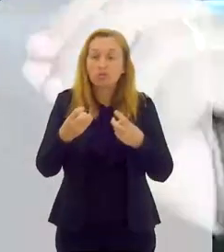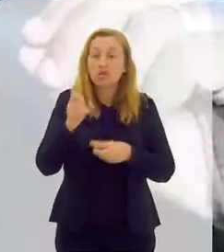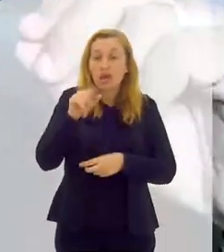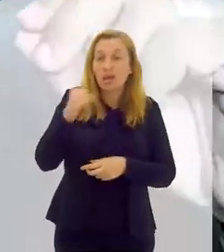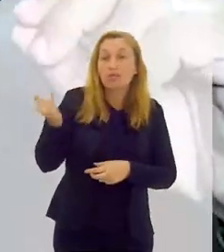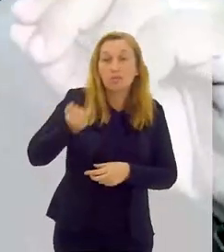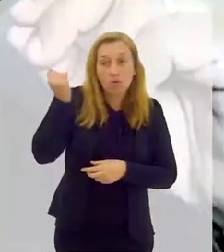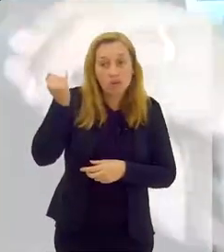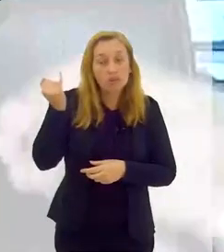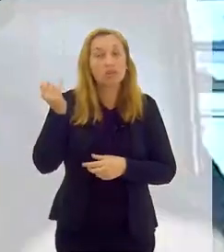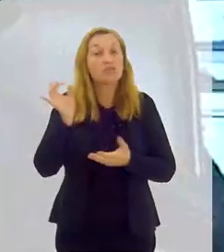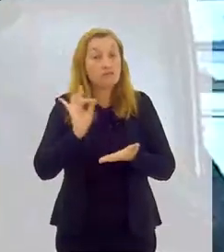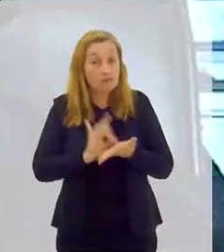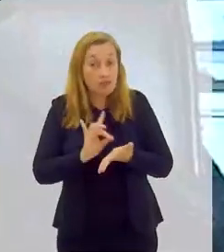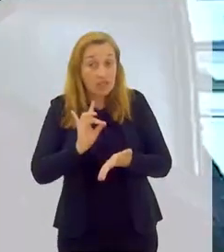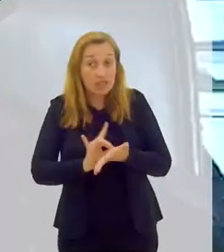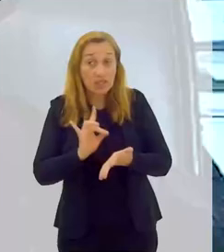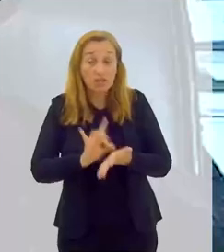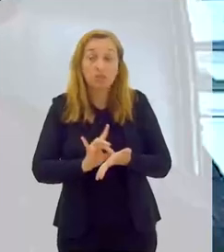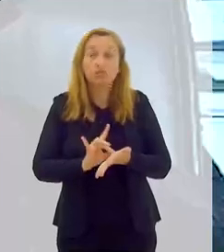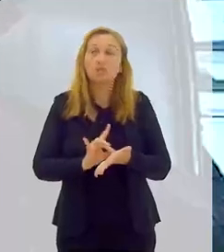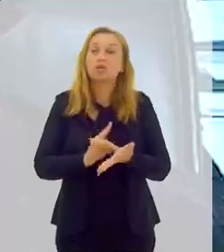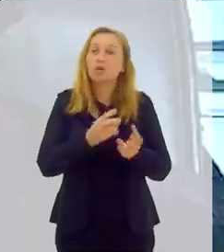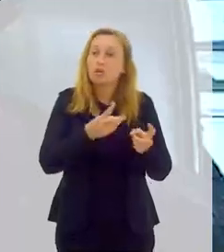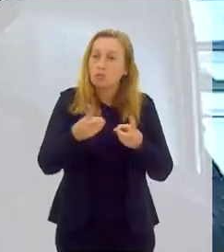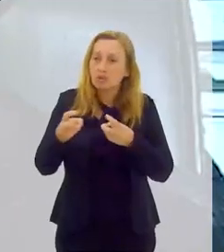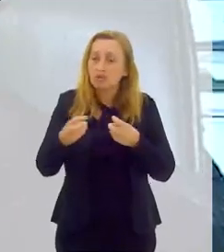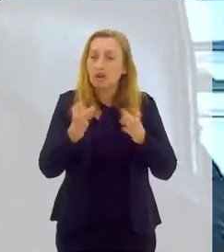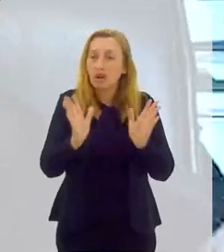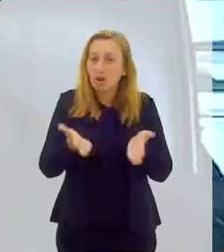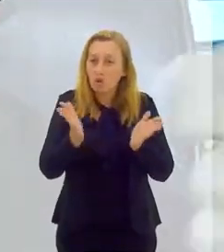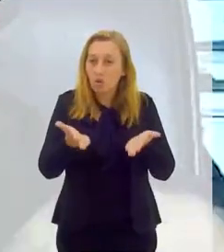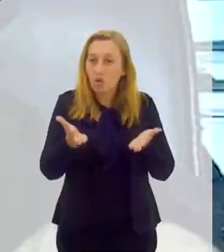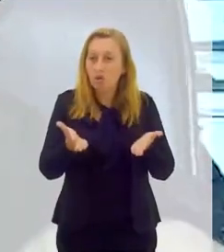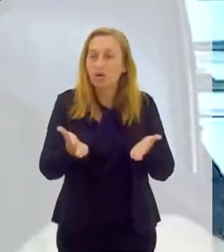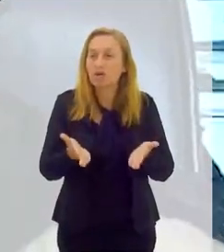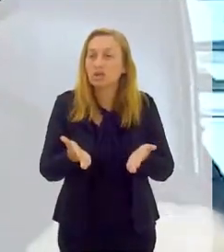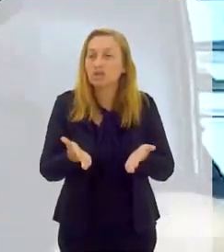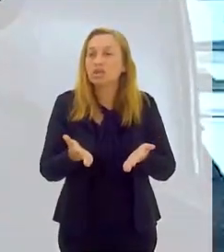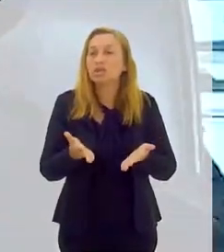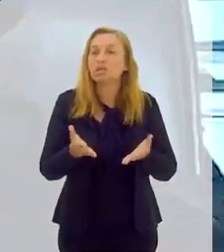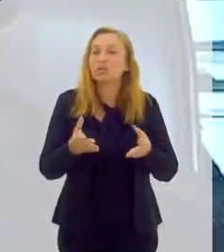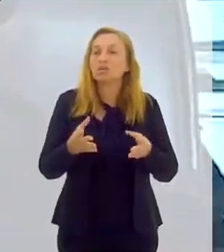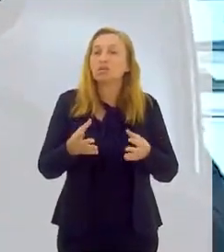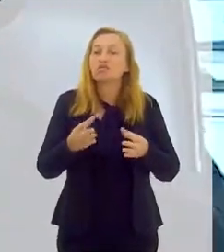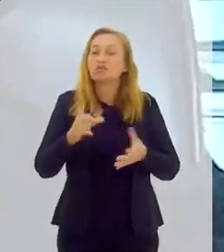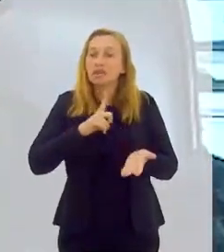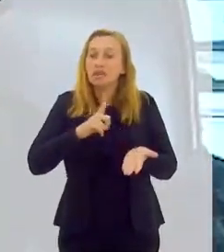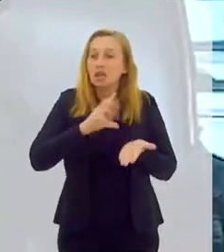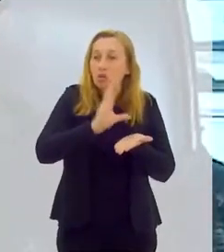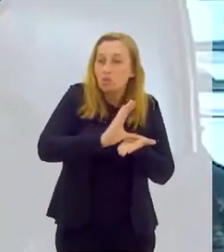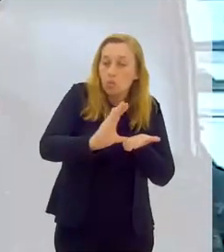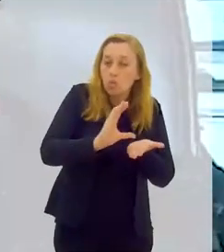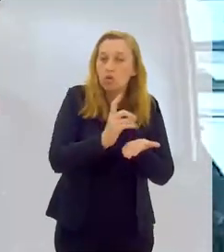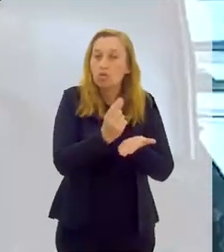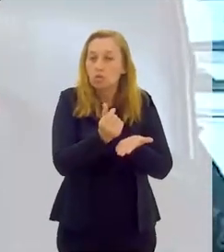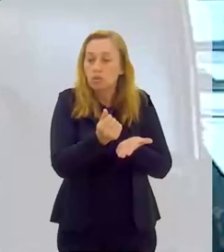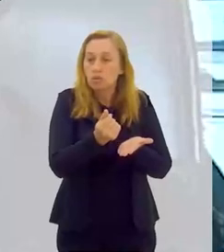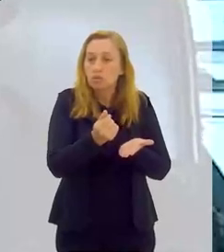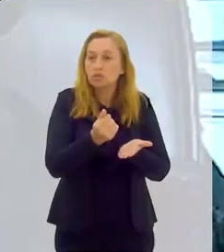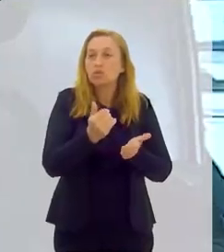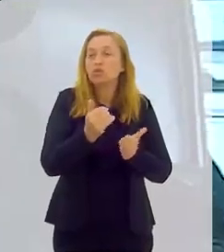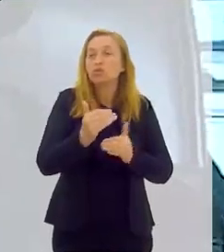necessário, era realmente muito importante. A gente vai ter um fundo agora, com esse fundo a gente vai ter recurso para poder